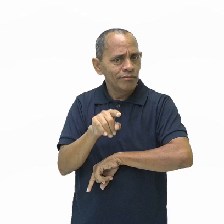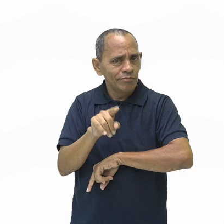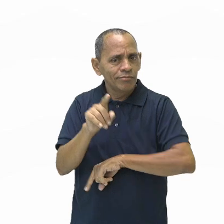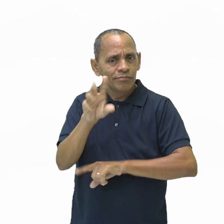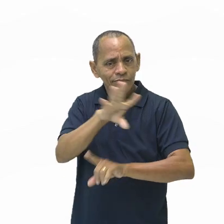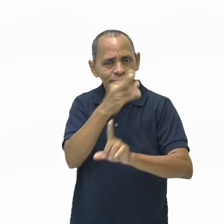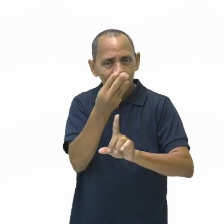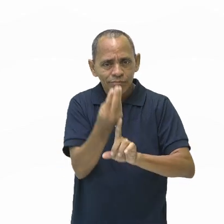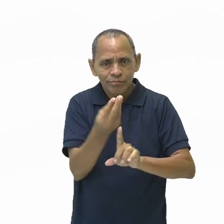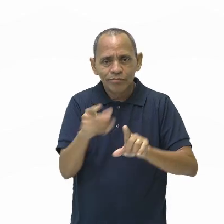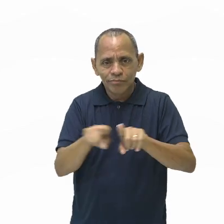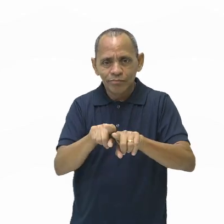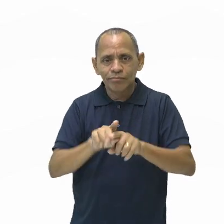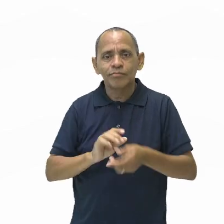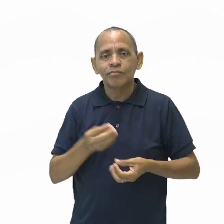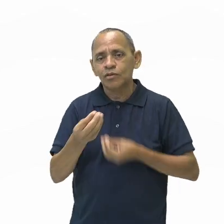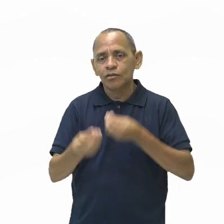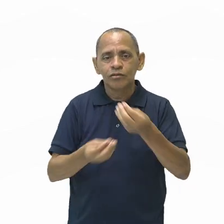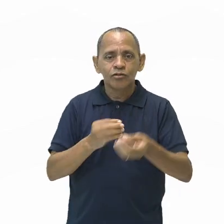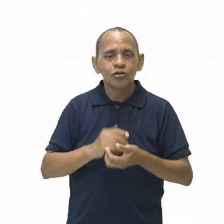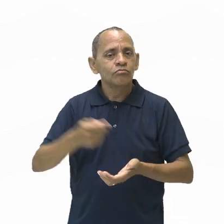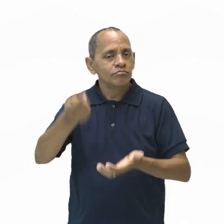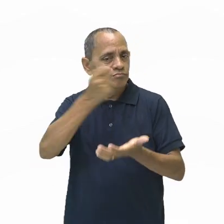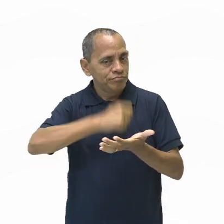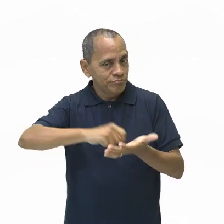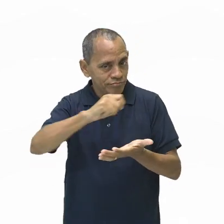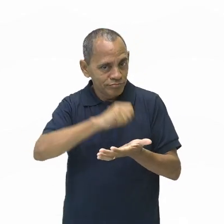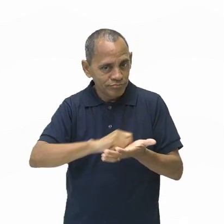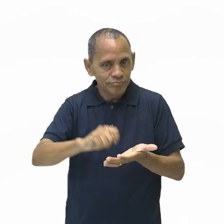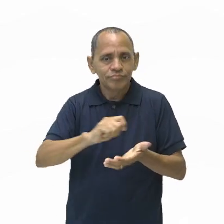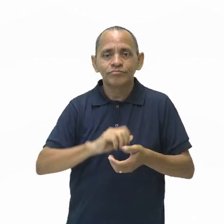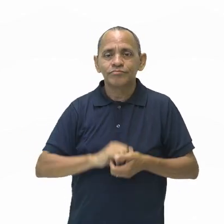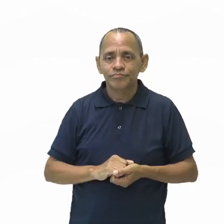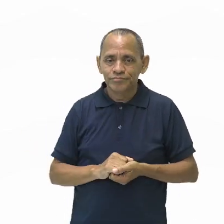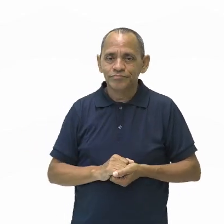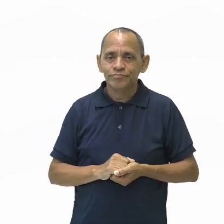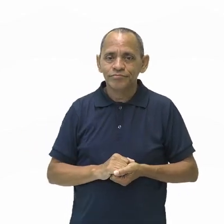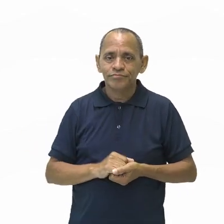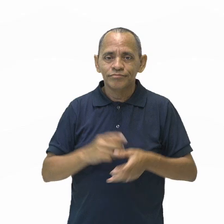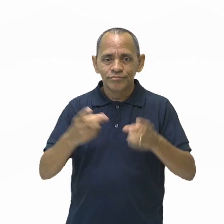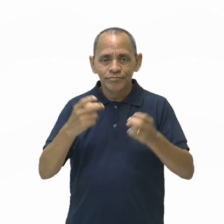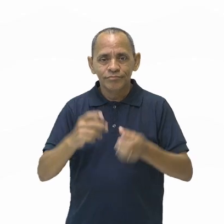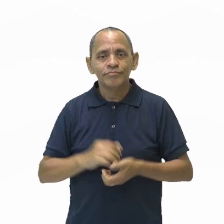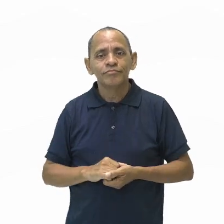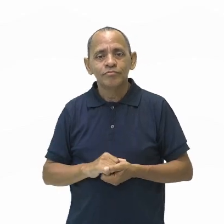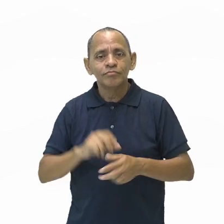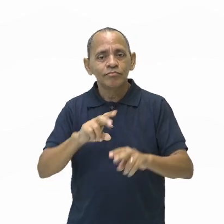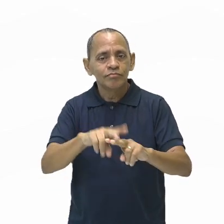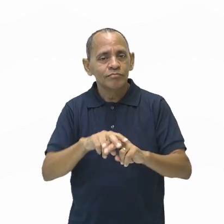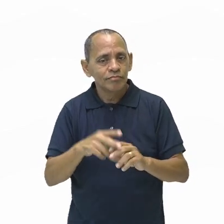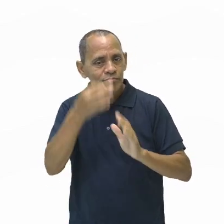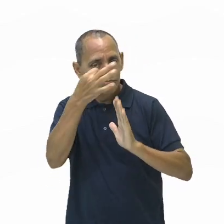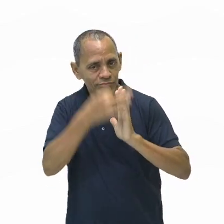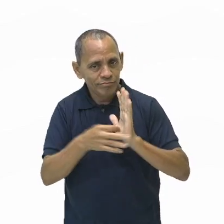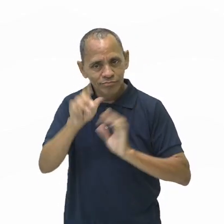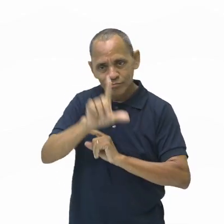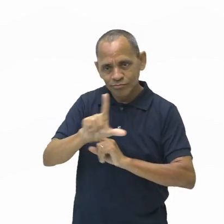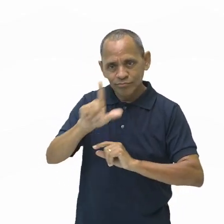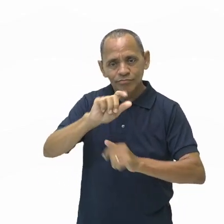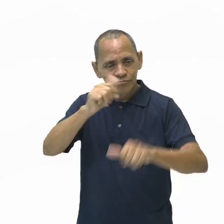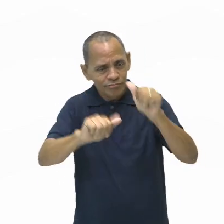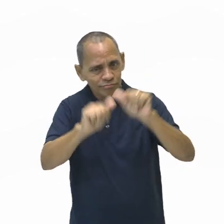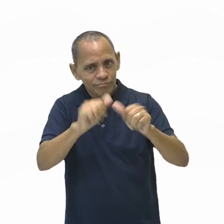Uma arte através da escrita, tá? Então, através dos textos literários, podemos analisar